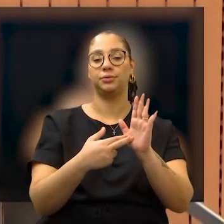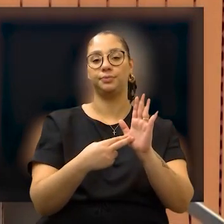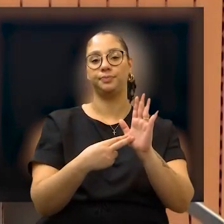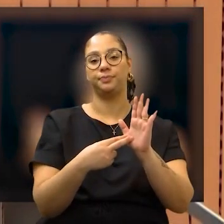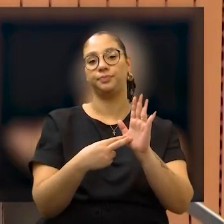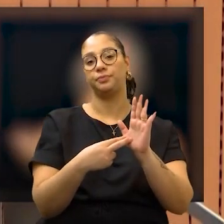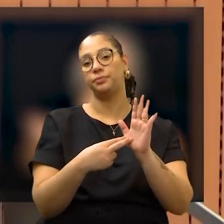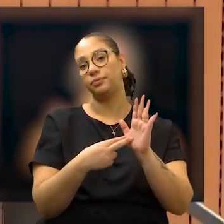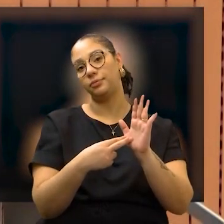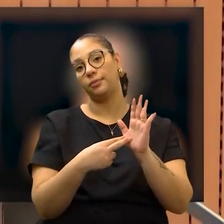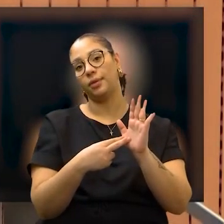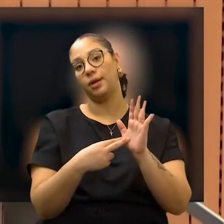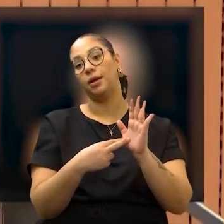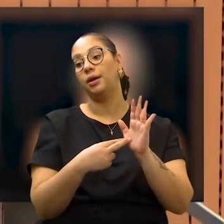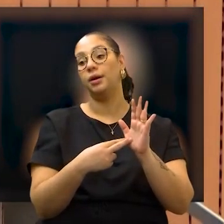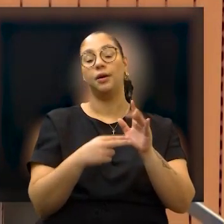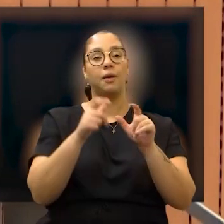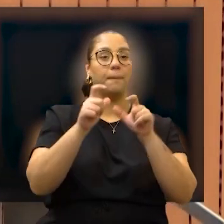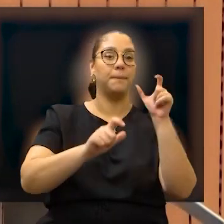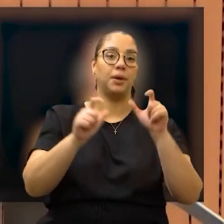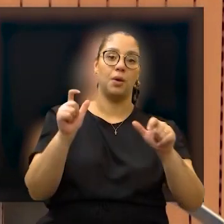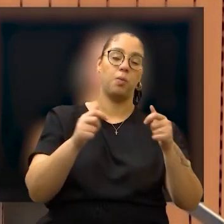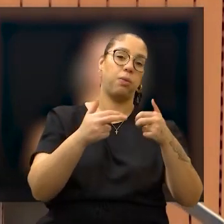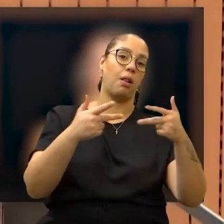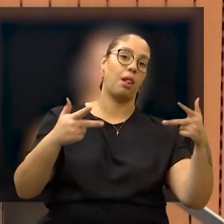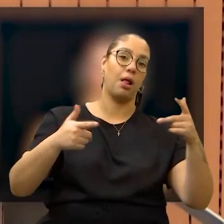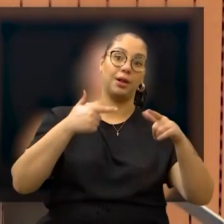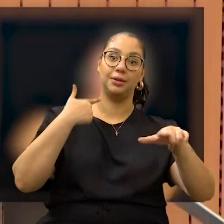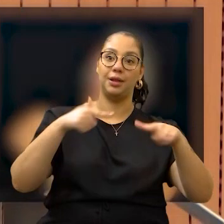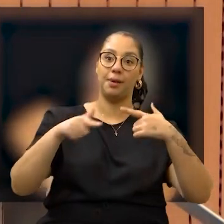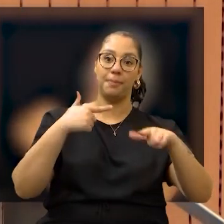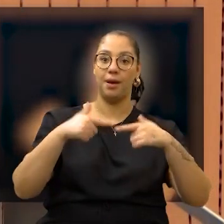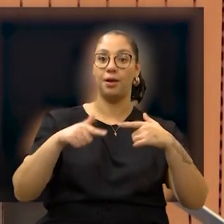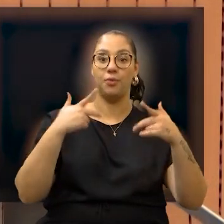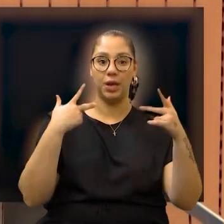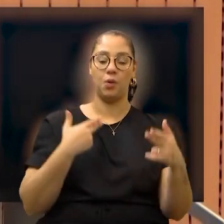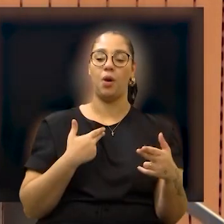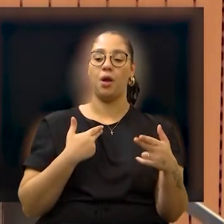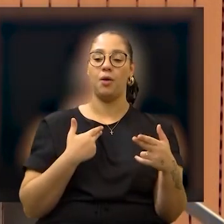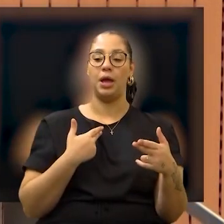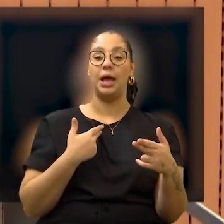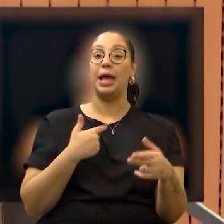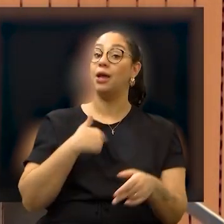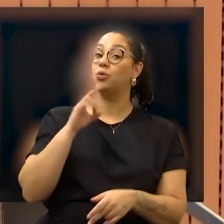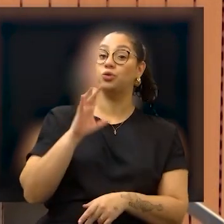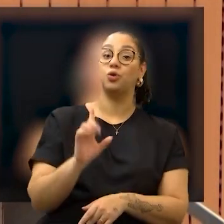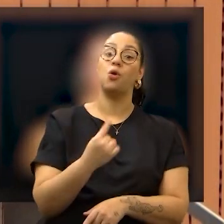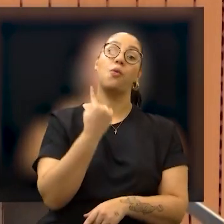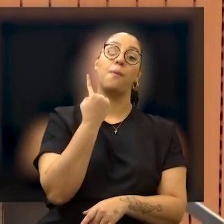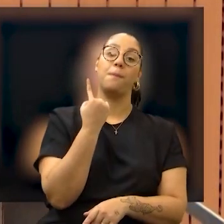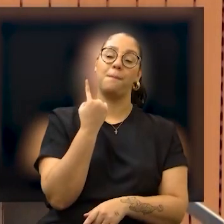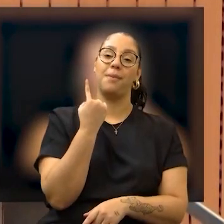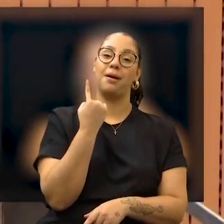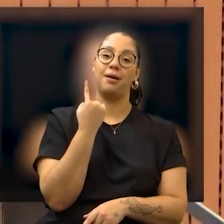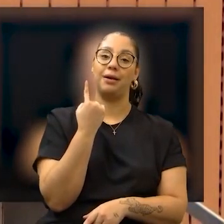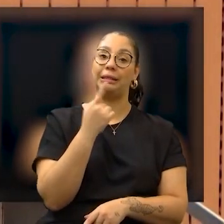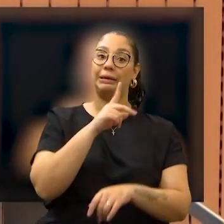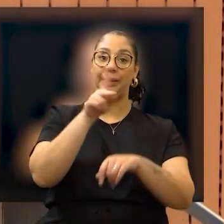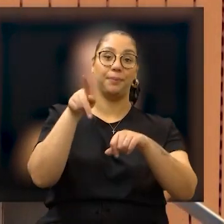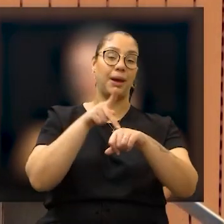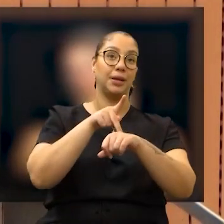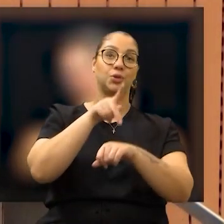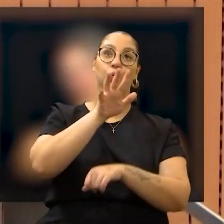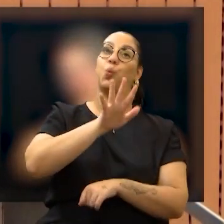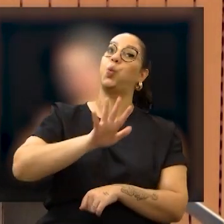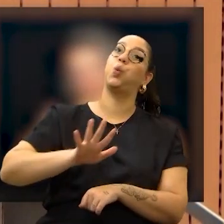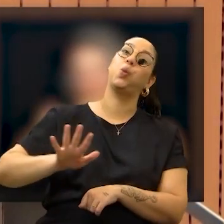representando um tanto de pessoas que fazem o trabalho que eu faço. Eu sou apenas uma